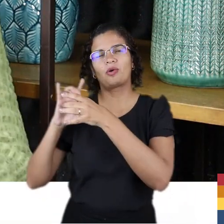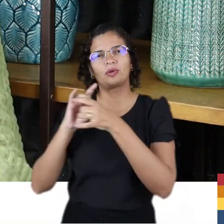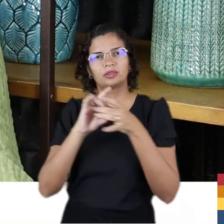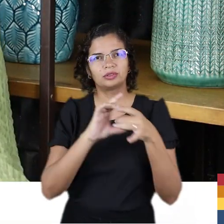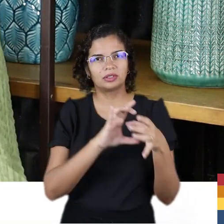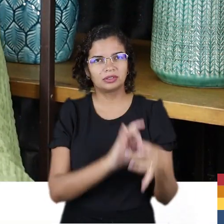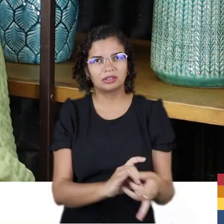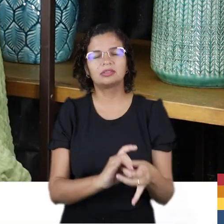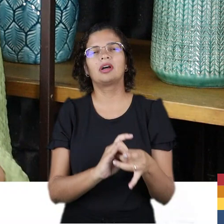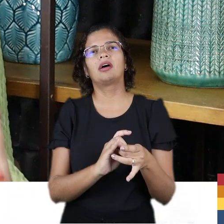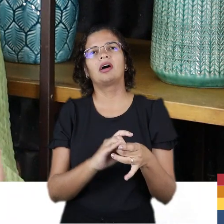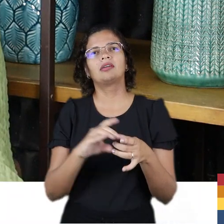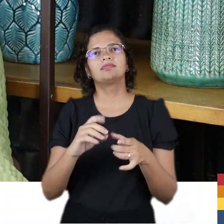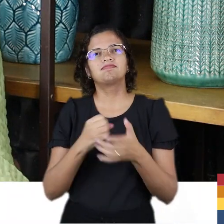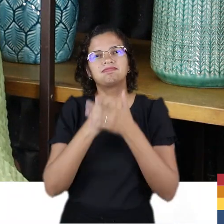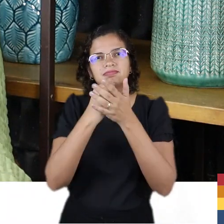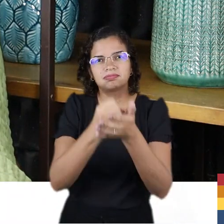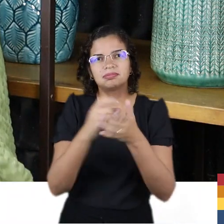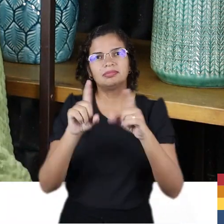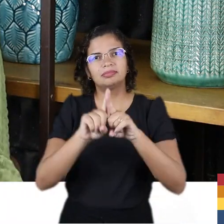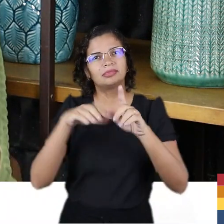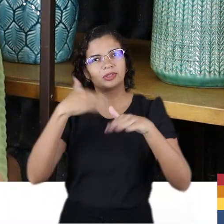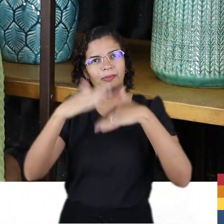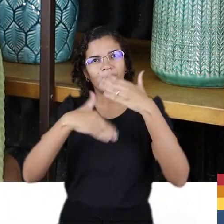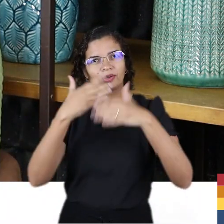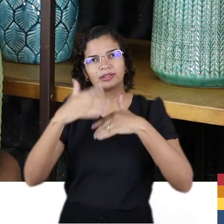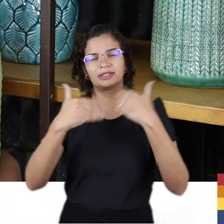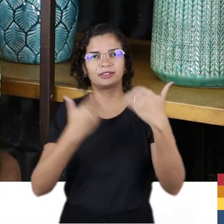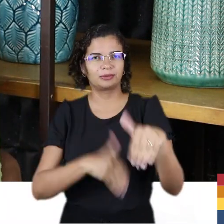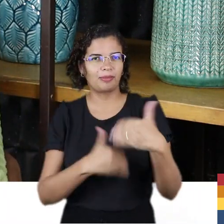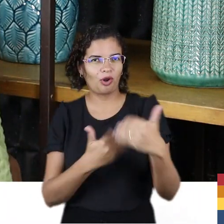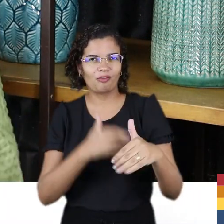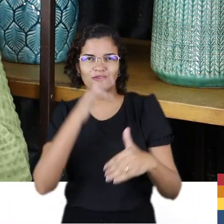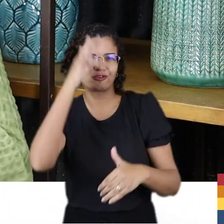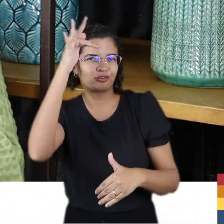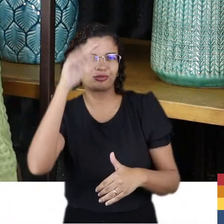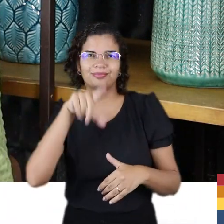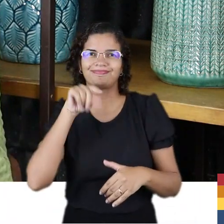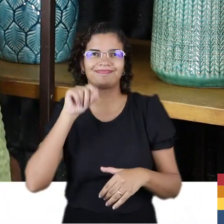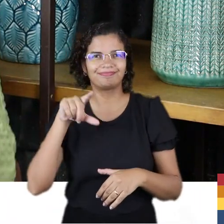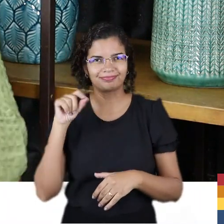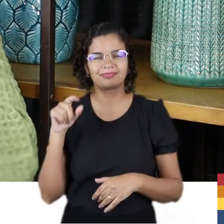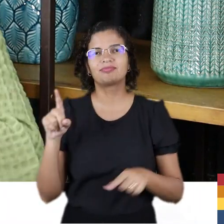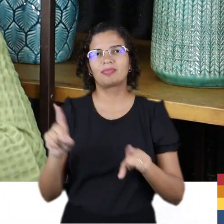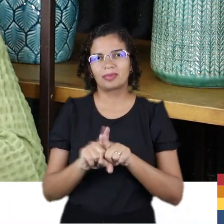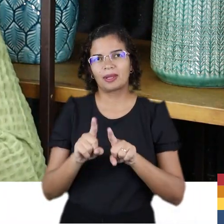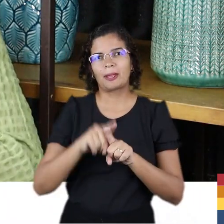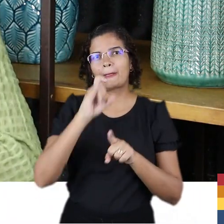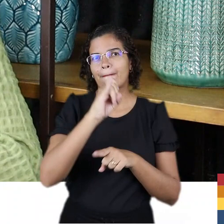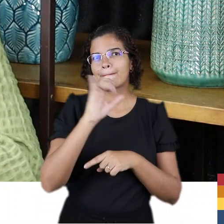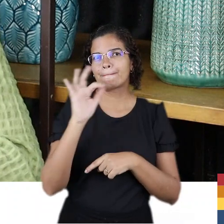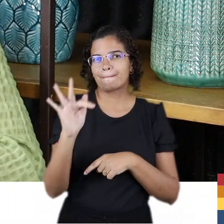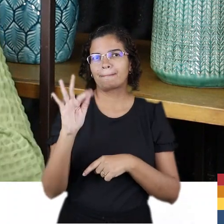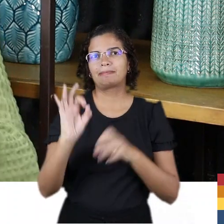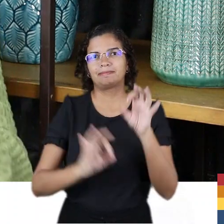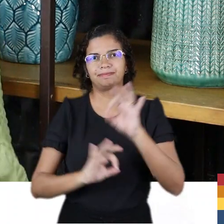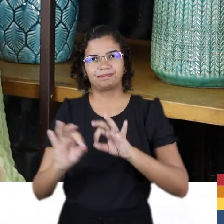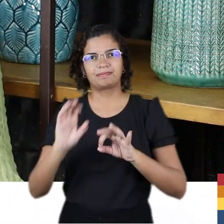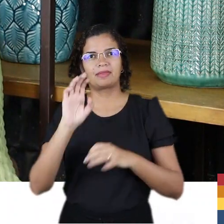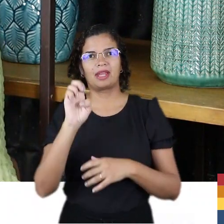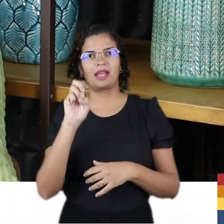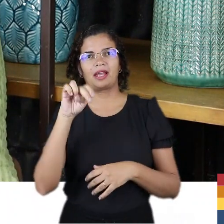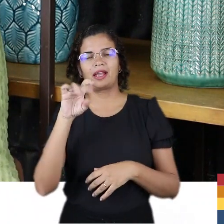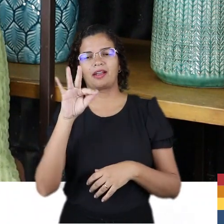num desenho não inédito, né, mas ele vem a partir de uma dinâmica que vai direcionar o professor para